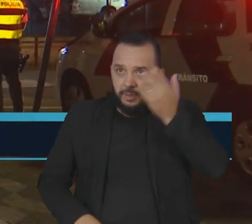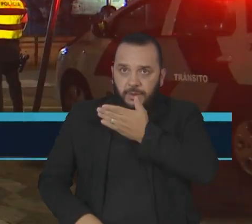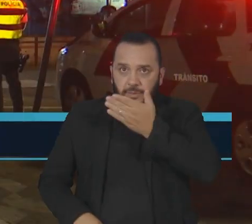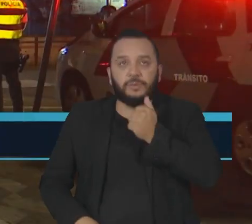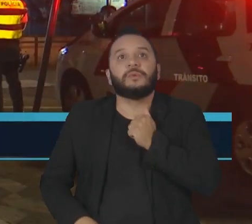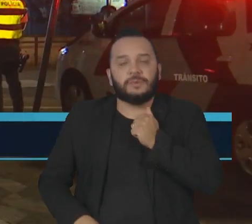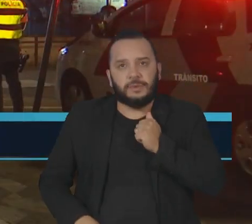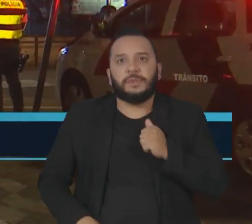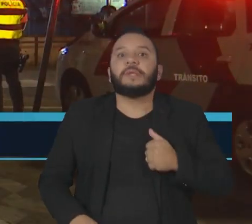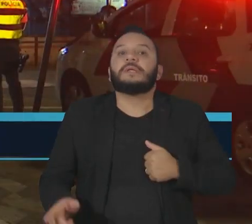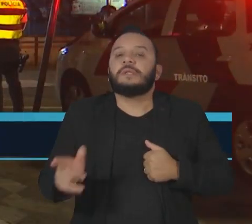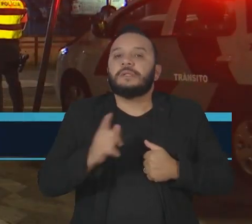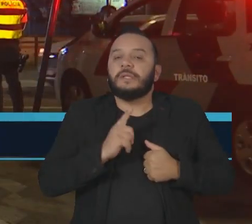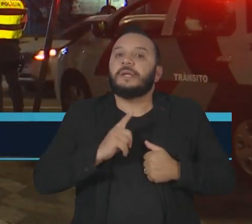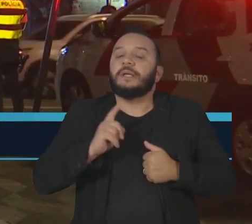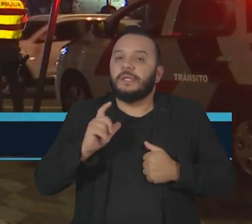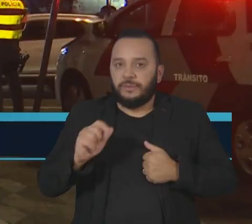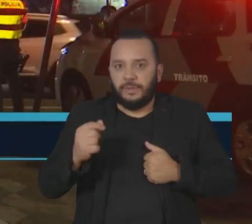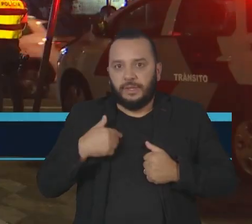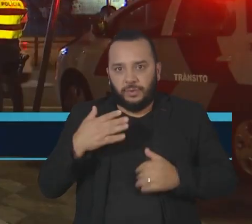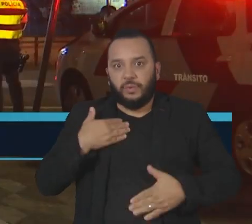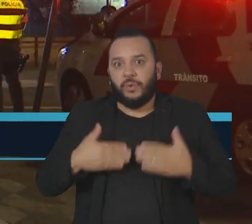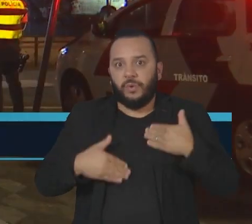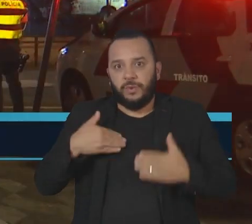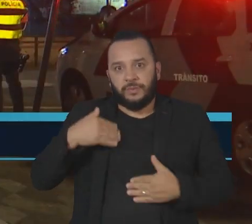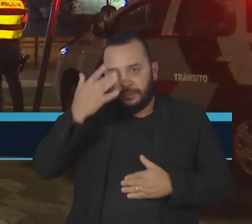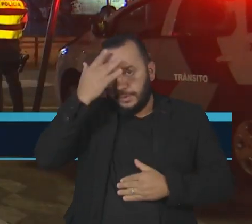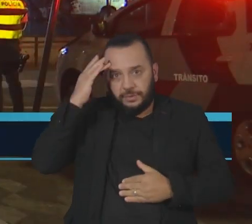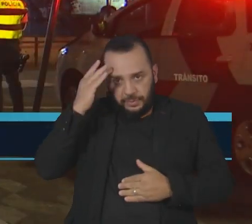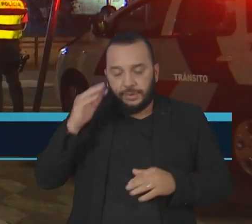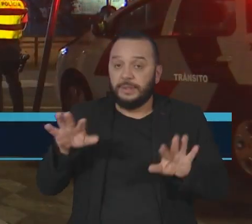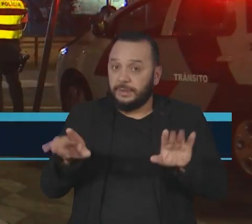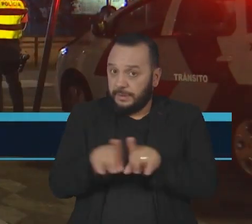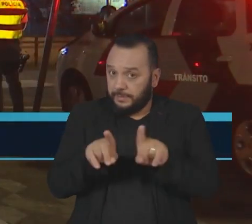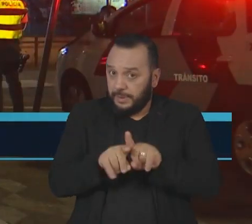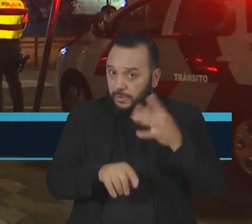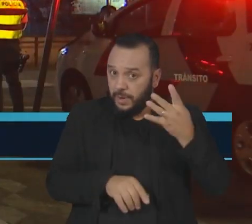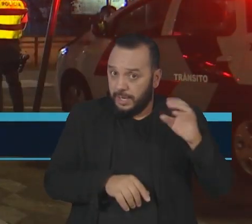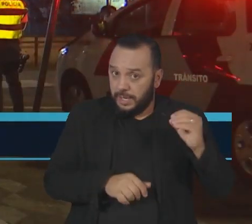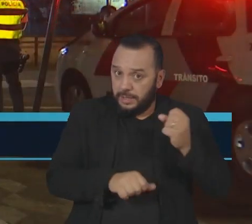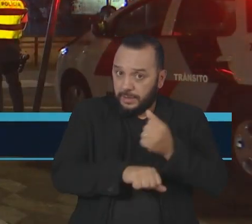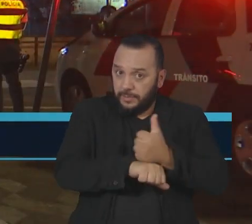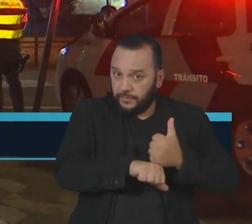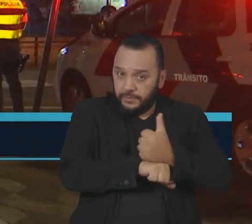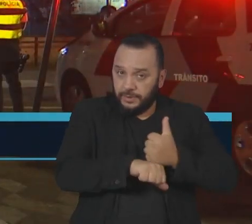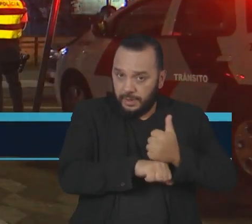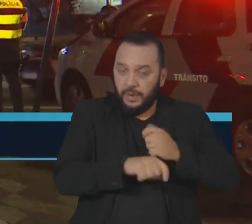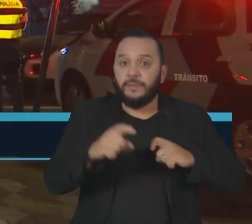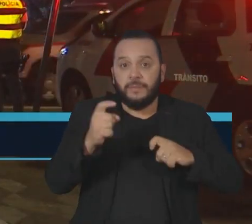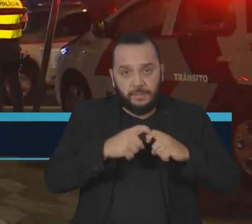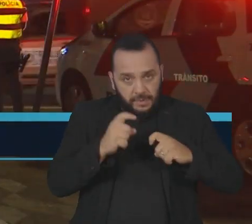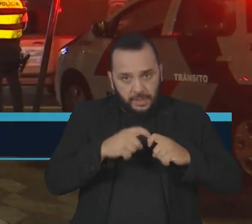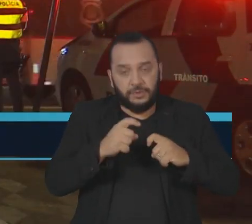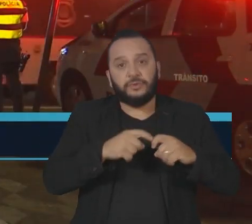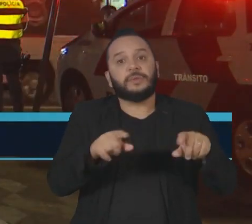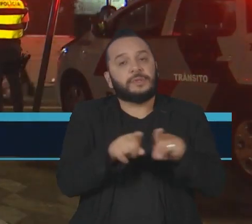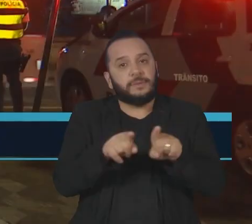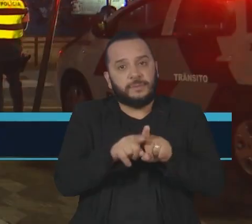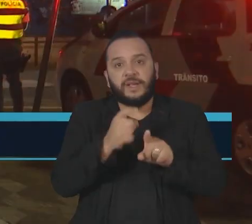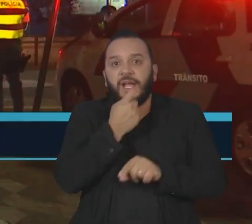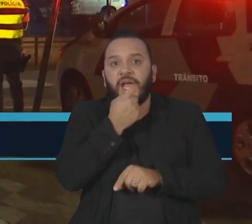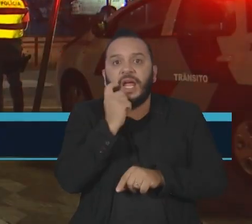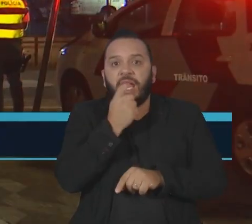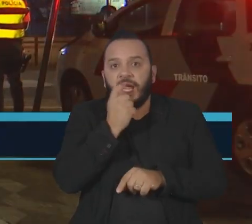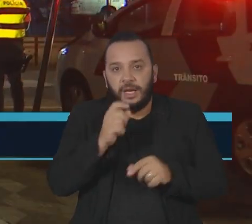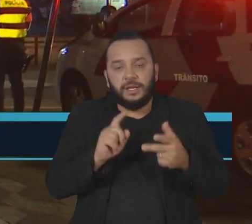trabalha exclusivamente com o caso, cerca de 40 profissionais, entre médicos, equipes de odontologia legal,